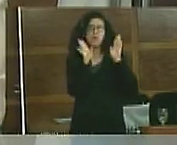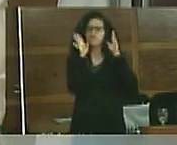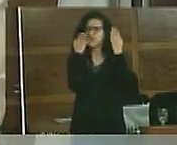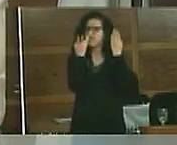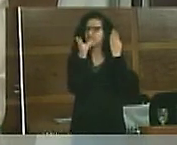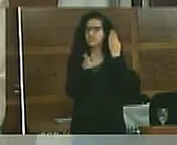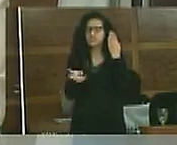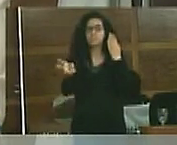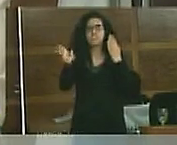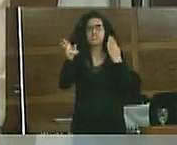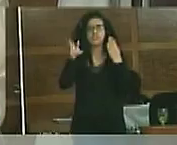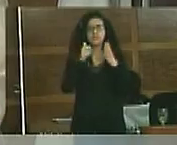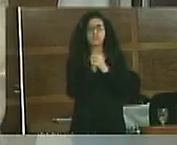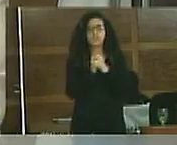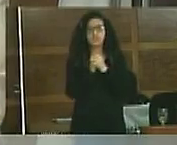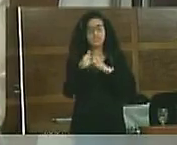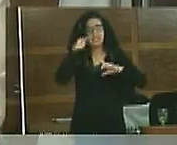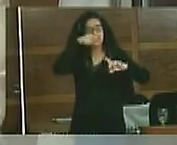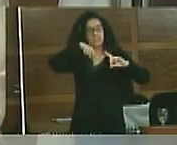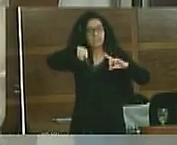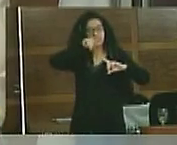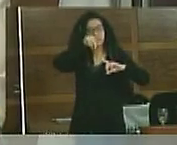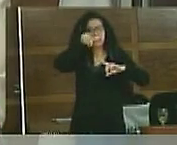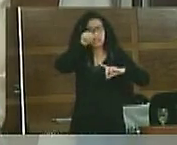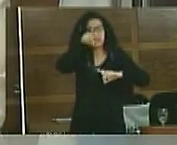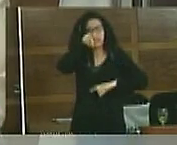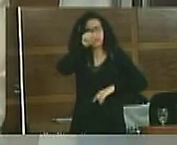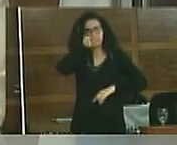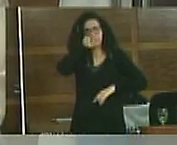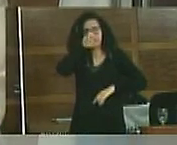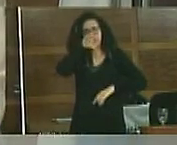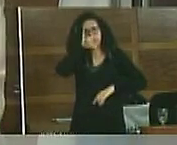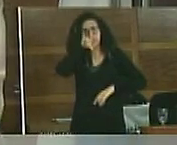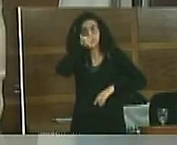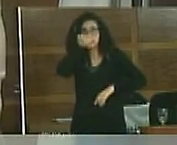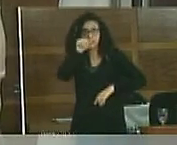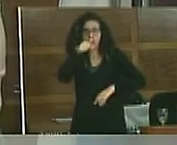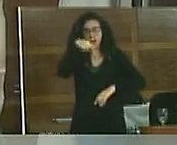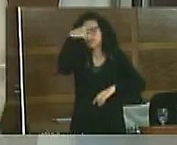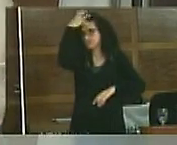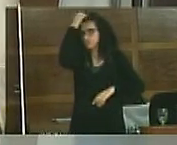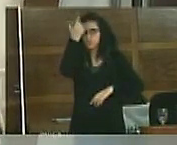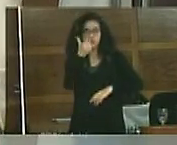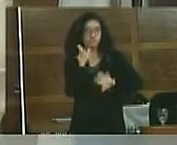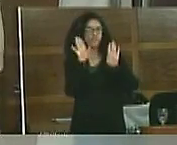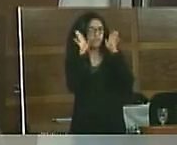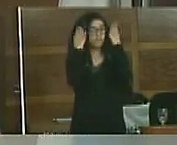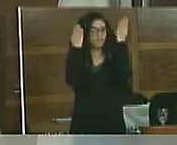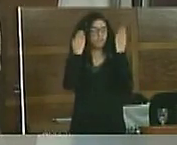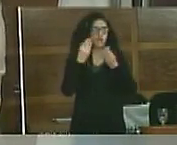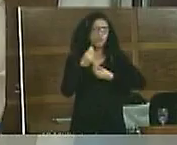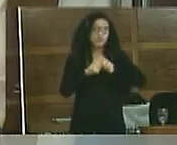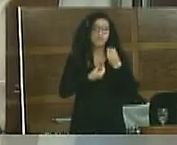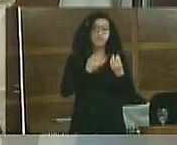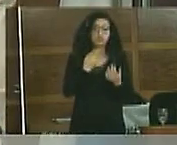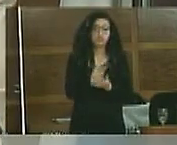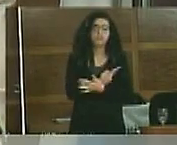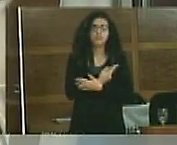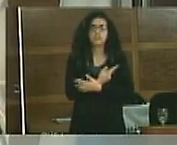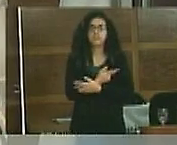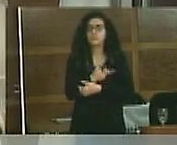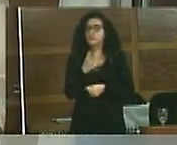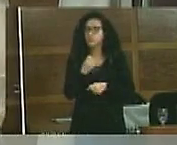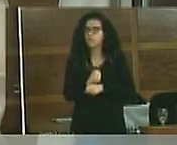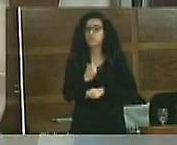Senhora Aparecida é padroeira do Brasil, e aqui em Angra ela não tinha sido incluída ainda. Então, como acontece todos os